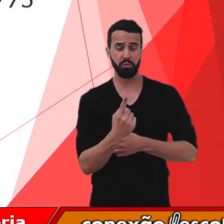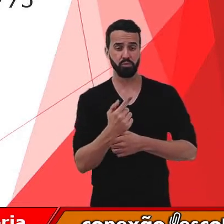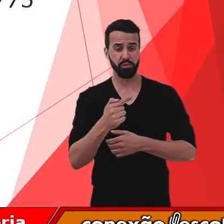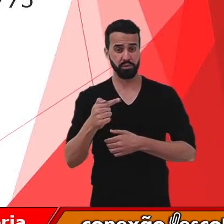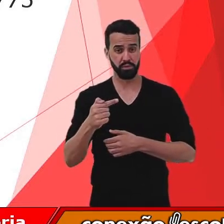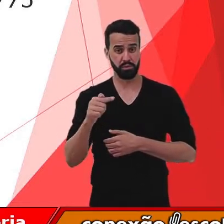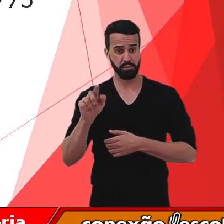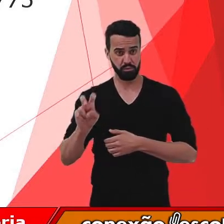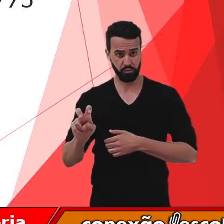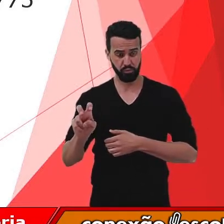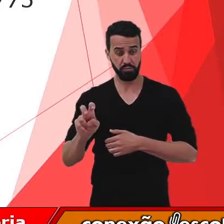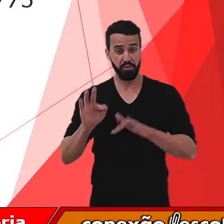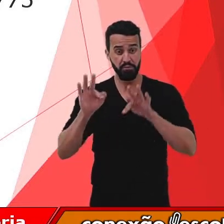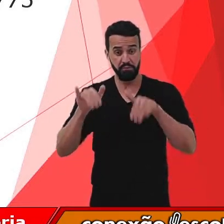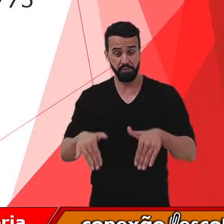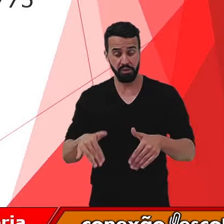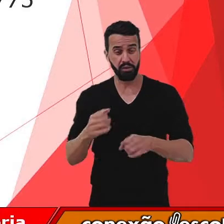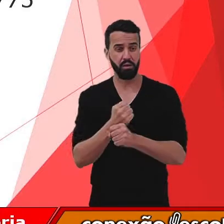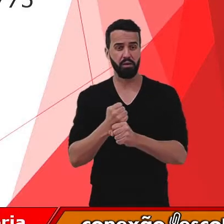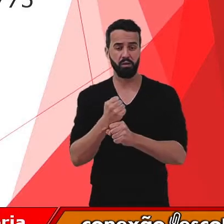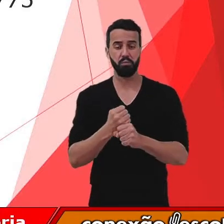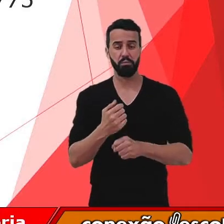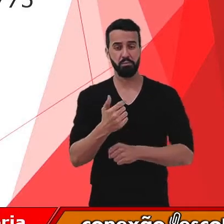1775 e termina em